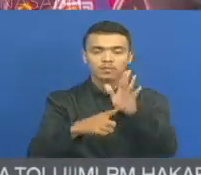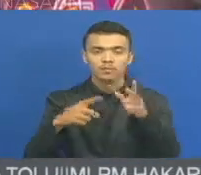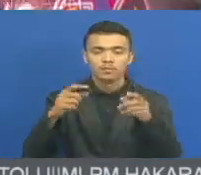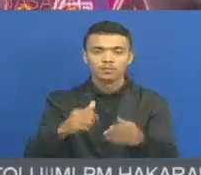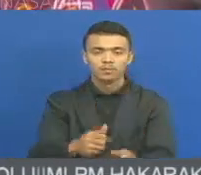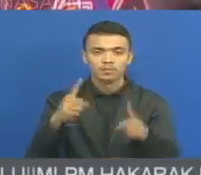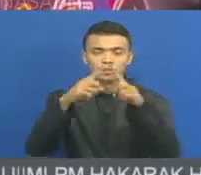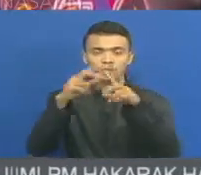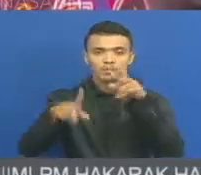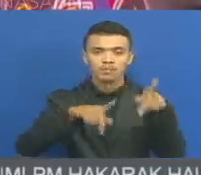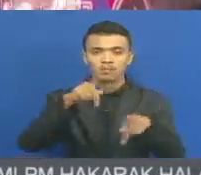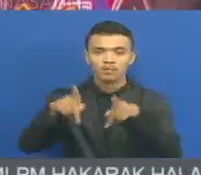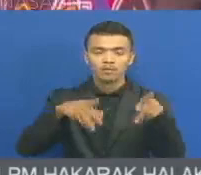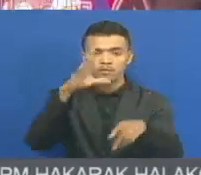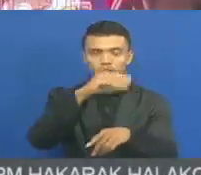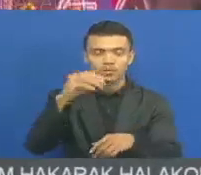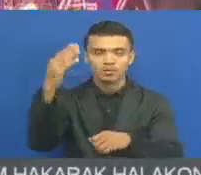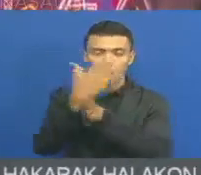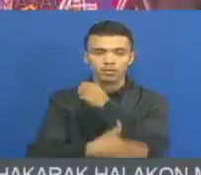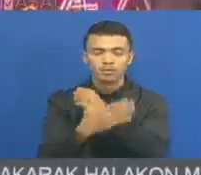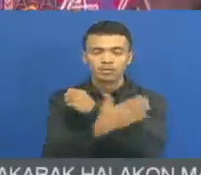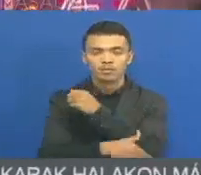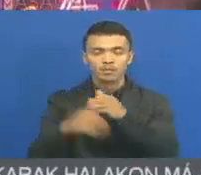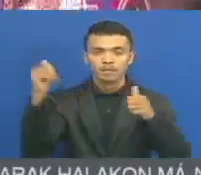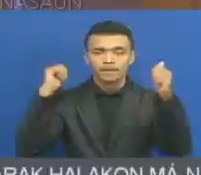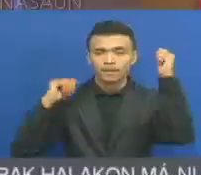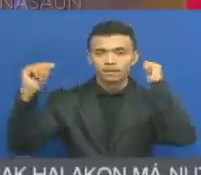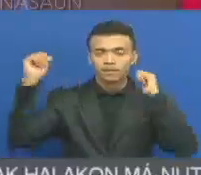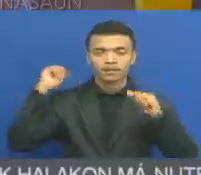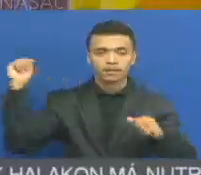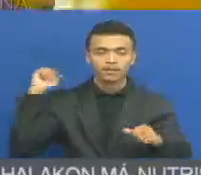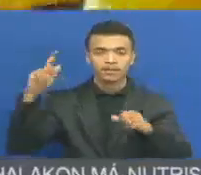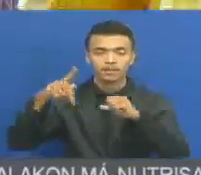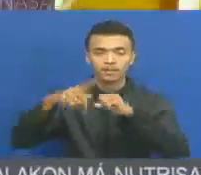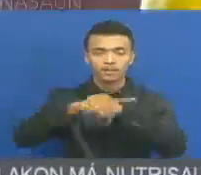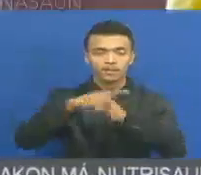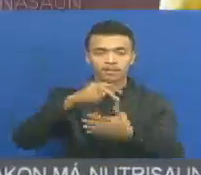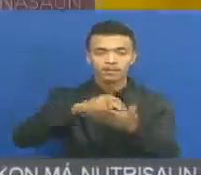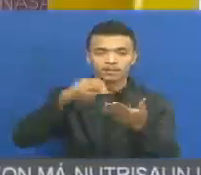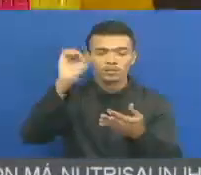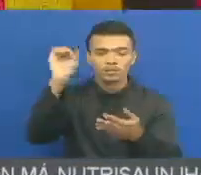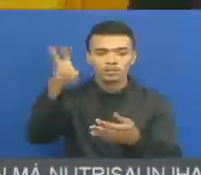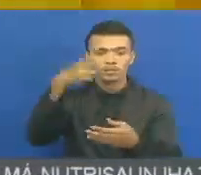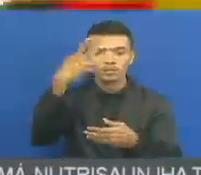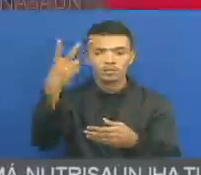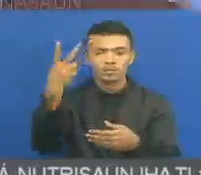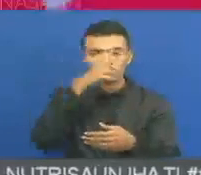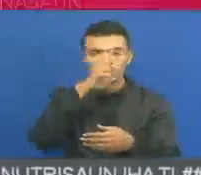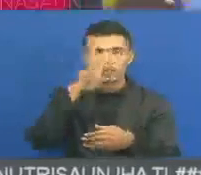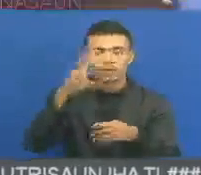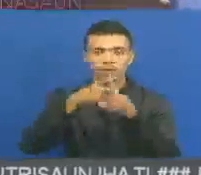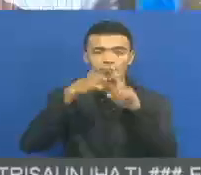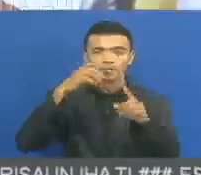povo no nação. Entretanto, atividade mini-campanha partido número sorteio Sanulu Resin Ruane